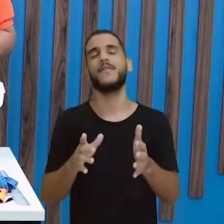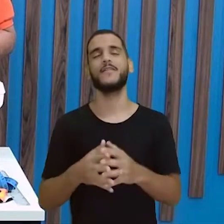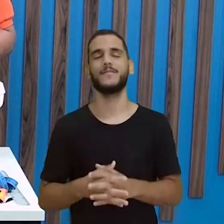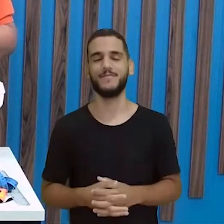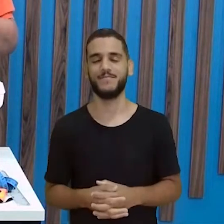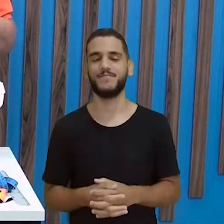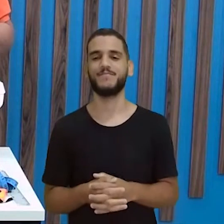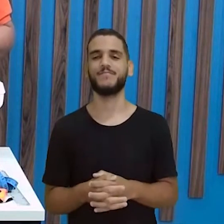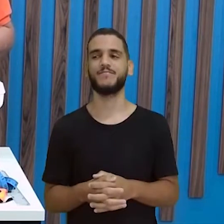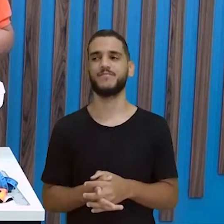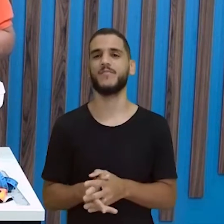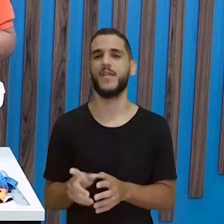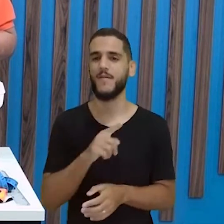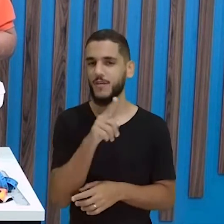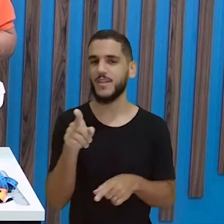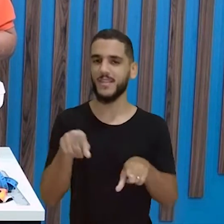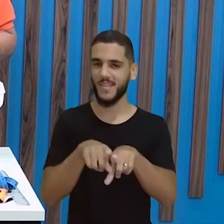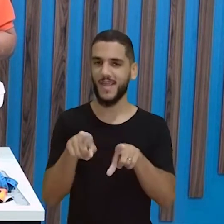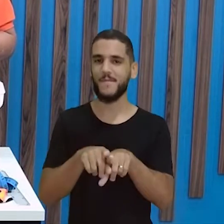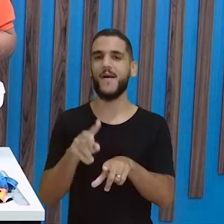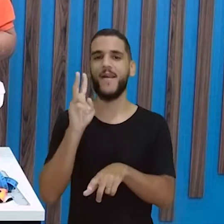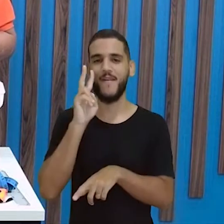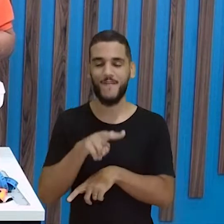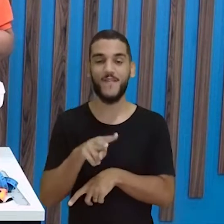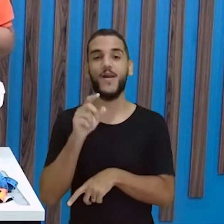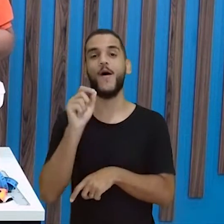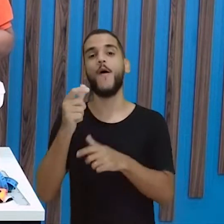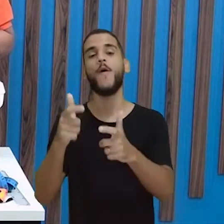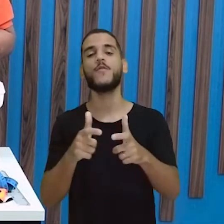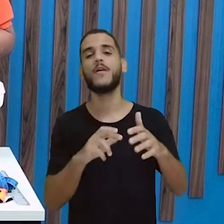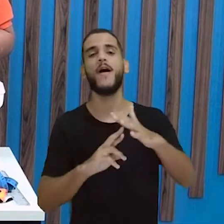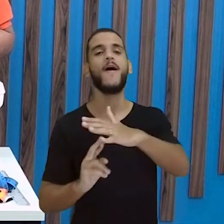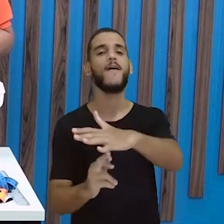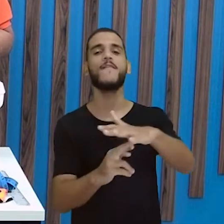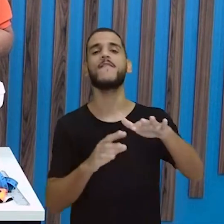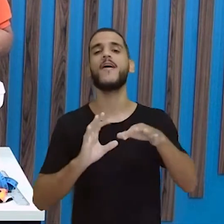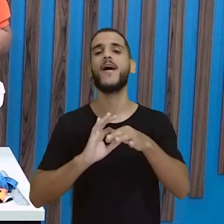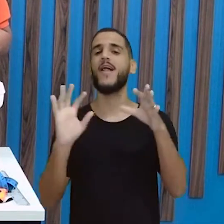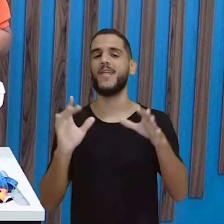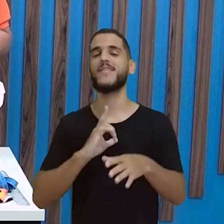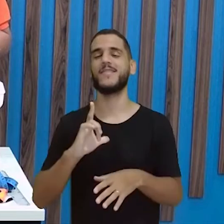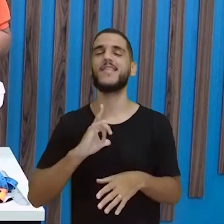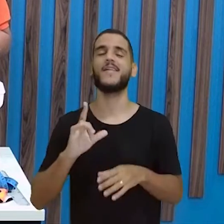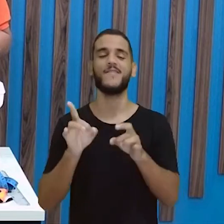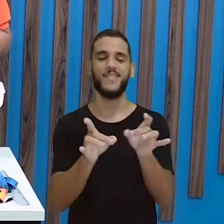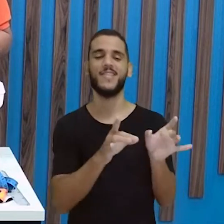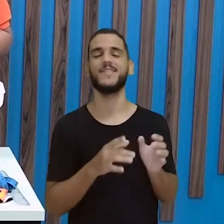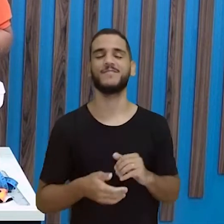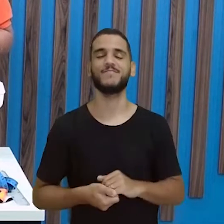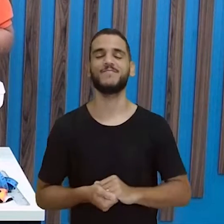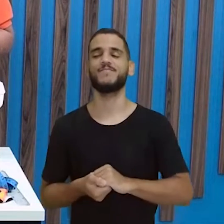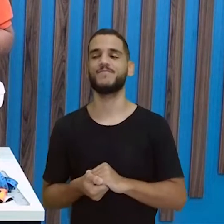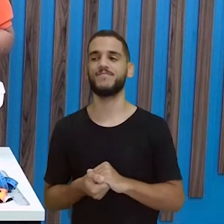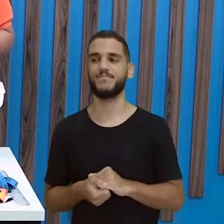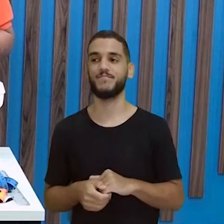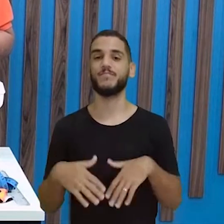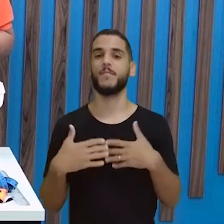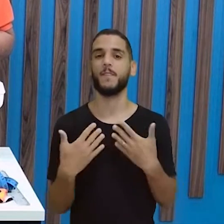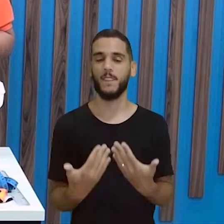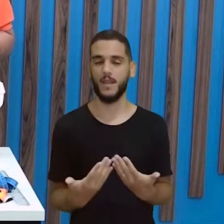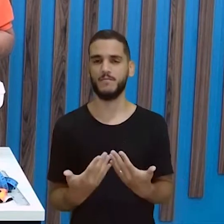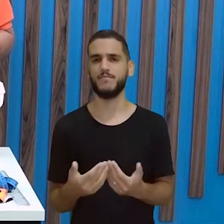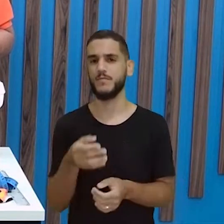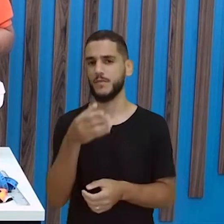você ainda encontra ela na feira, em feira livre, eu acho que ainda tem dela, tá certo? Mas vamos lá,